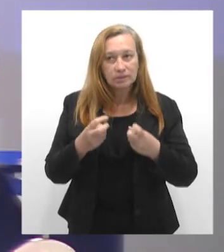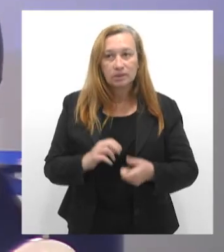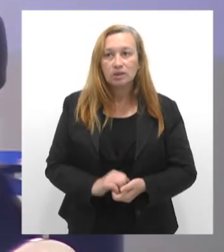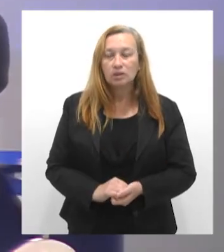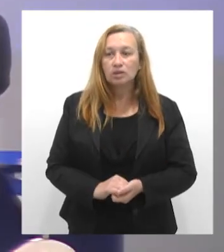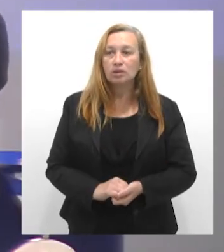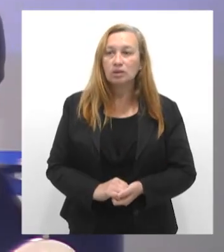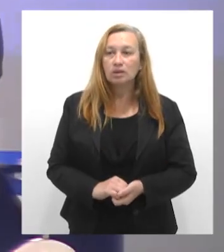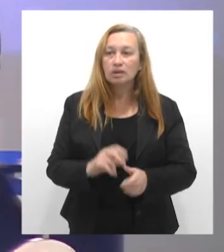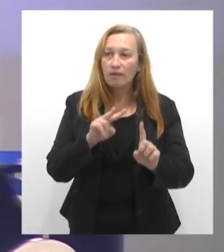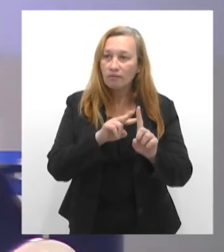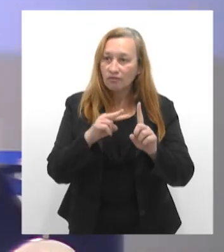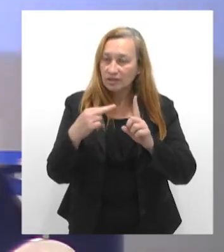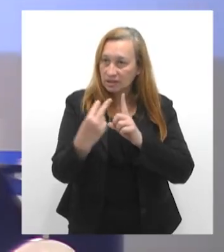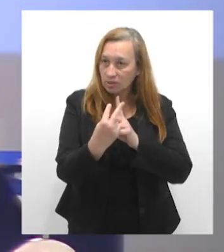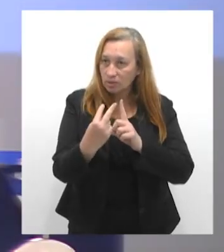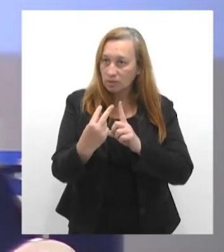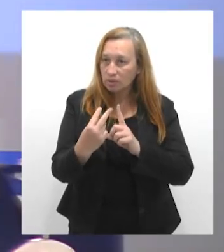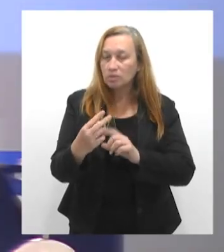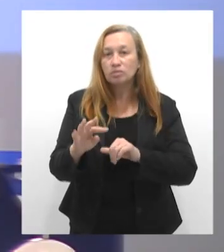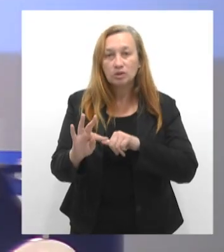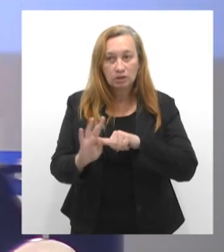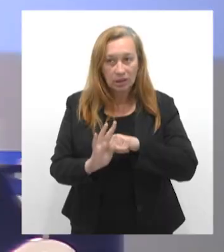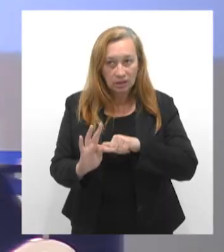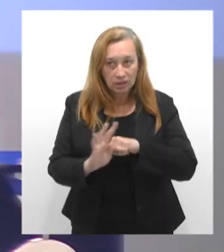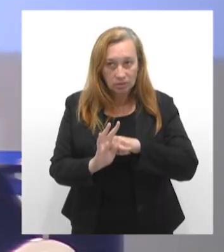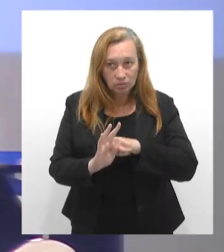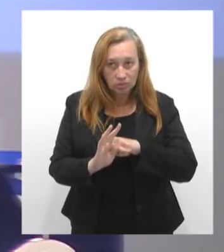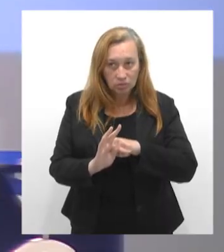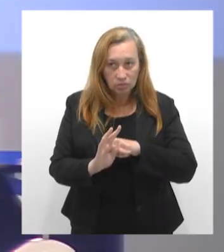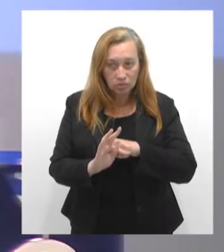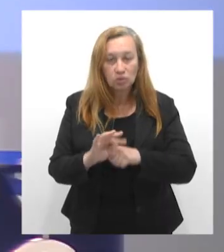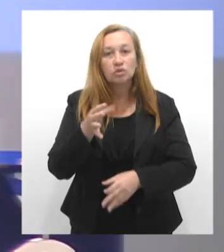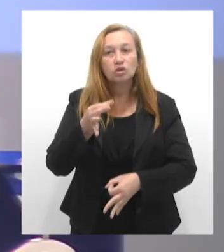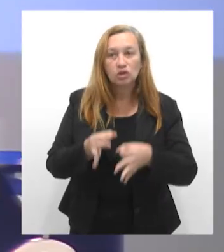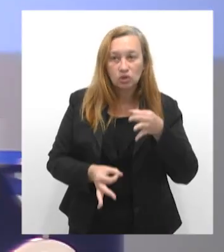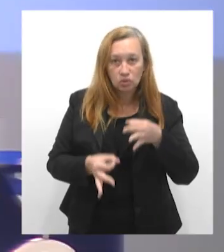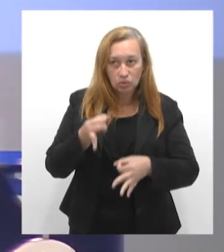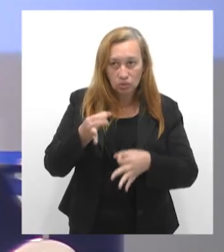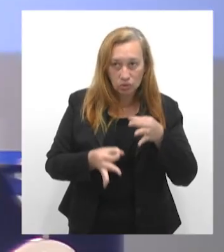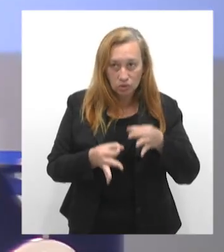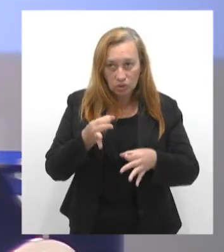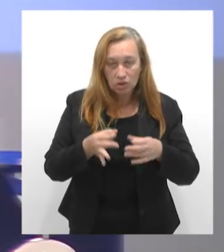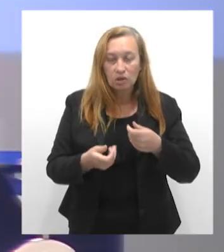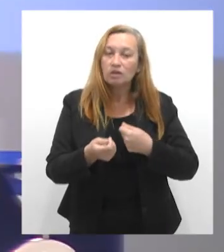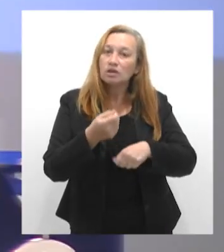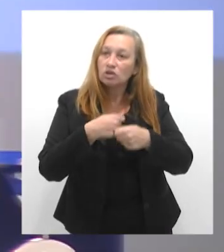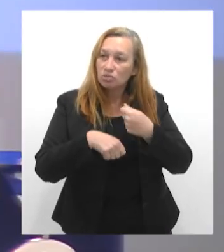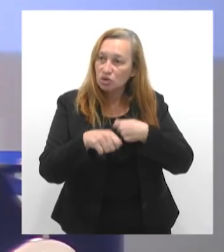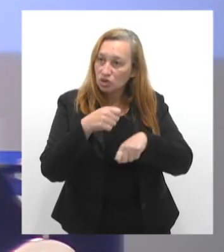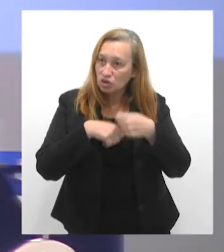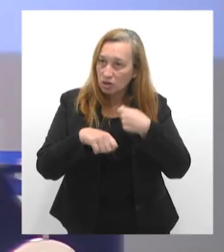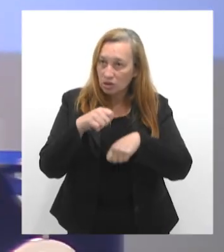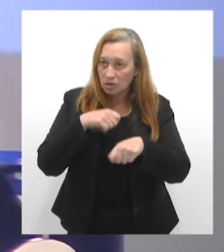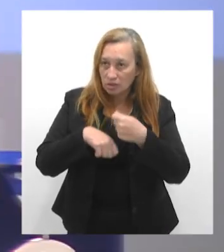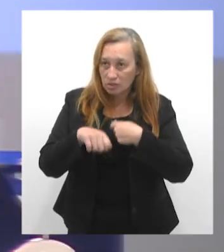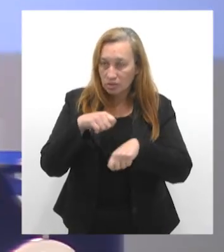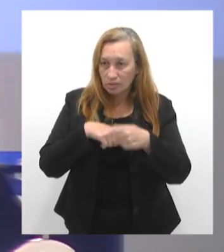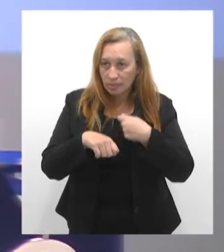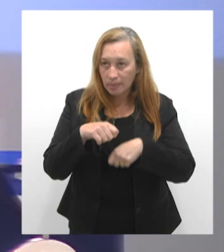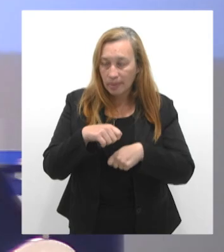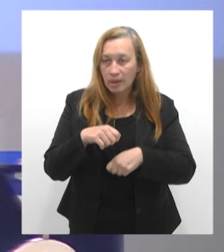sob o ponto de vista técnico e jurídico e administrativo,